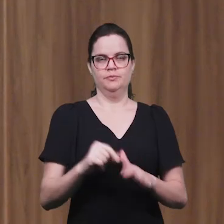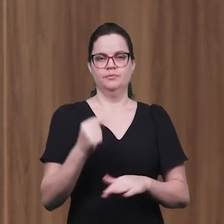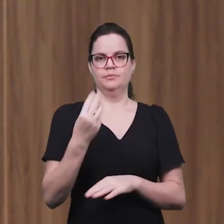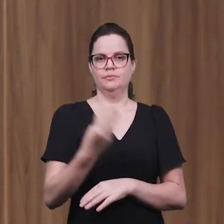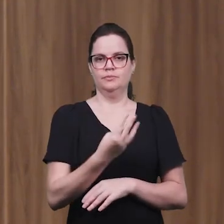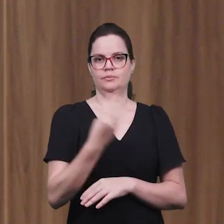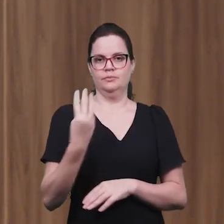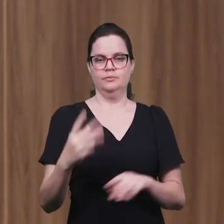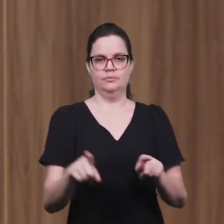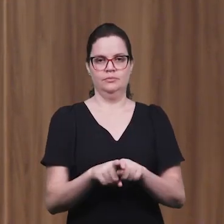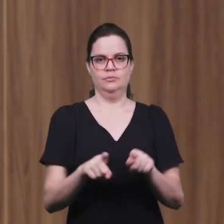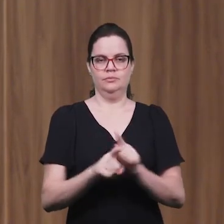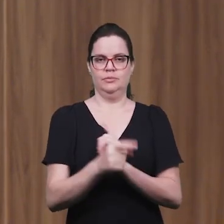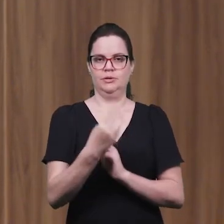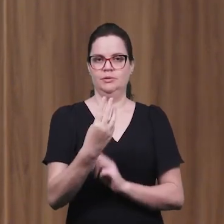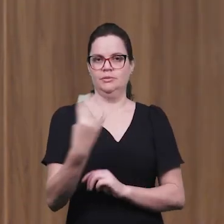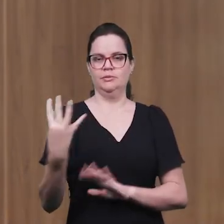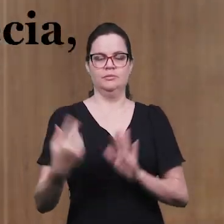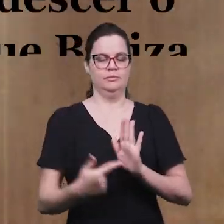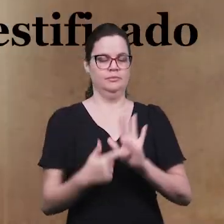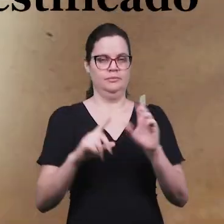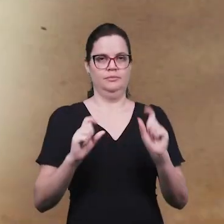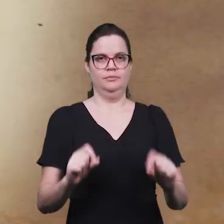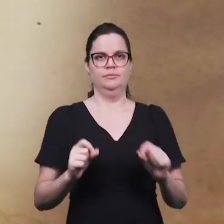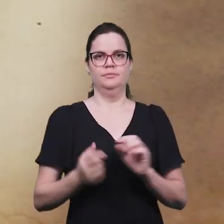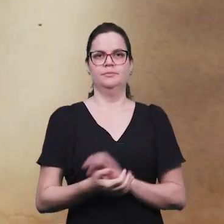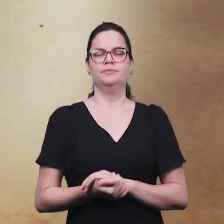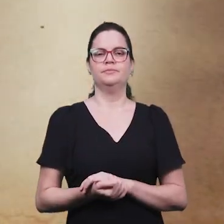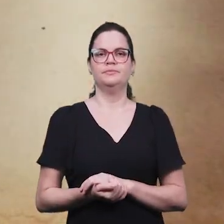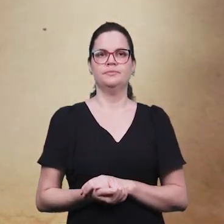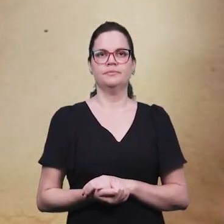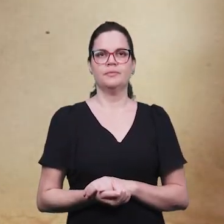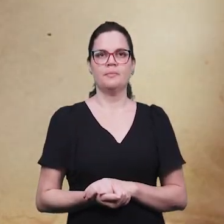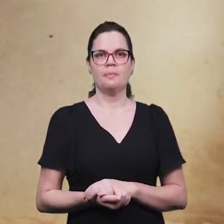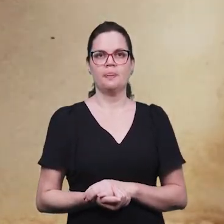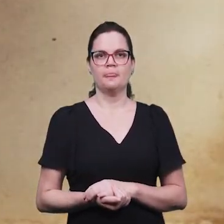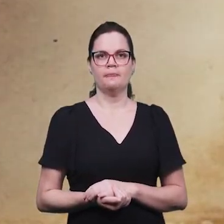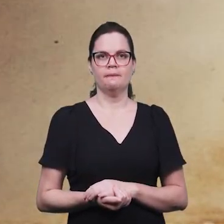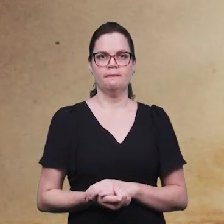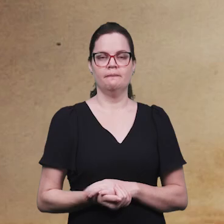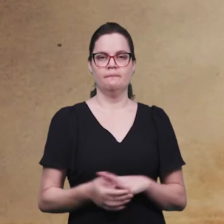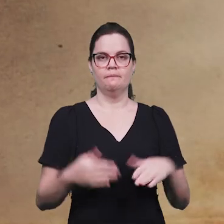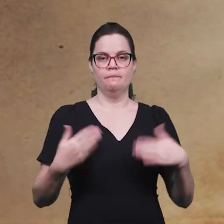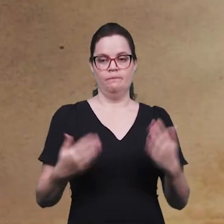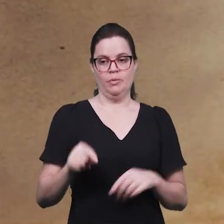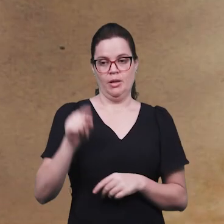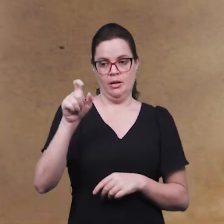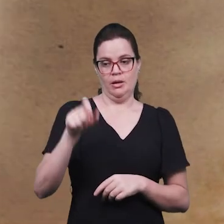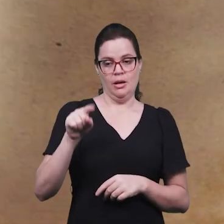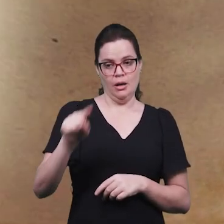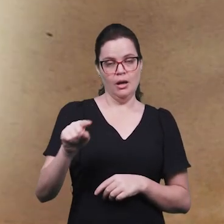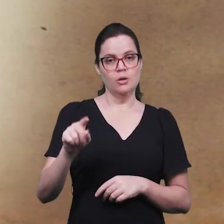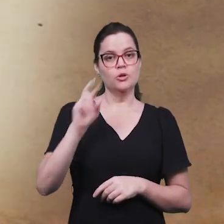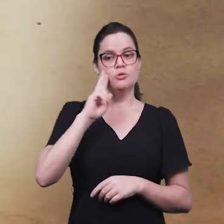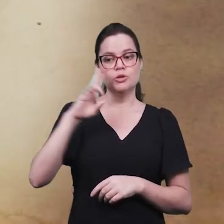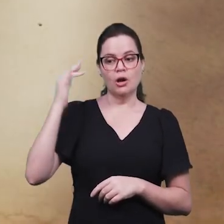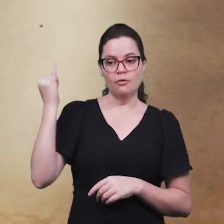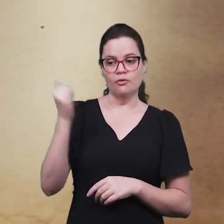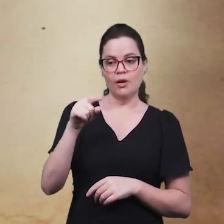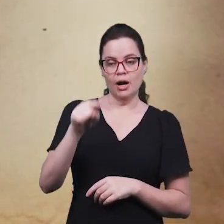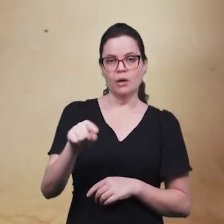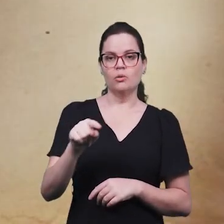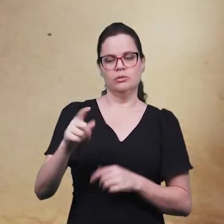versículo 33 e 34, diz assim: E ele estava fazendo o que o Senhor mandou, e não